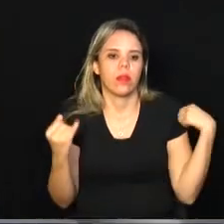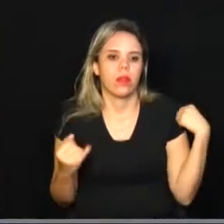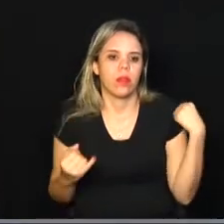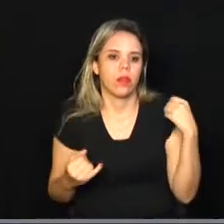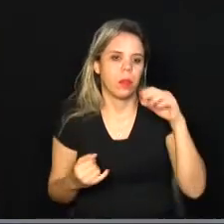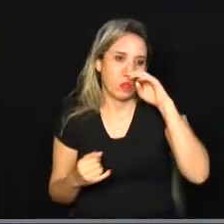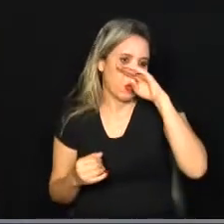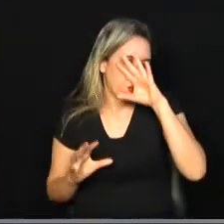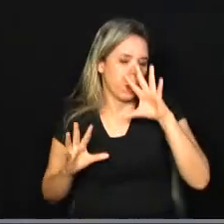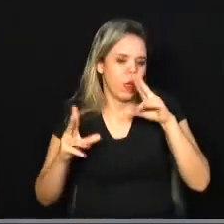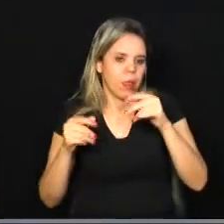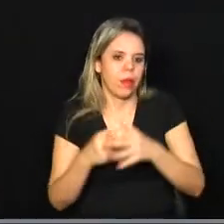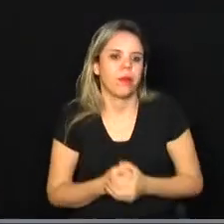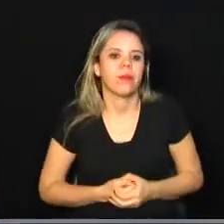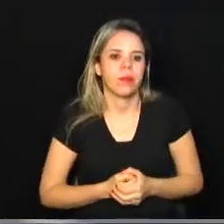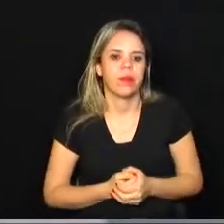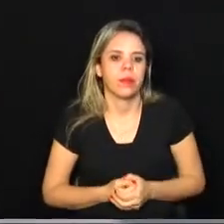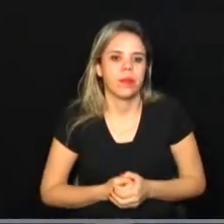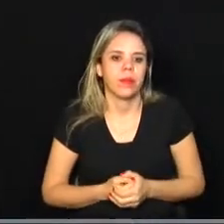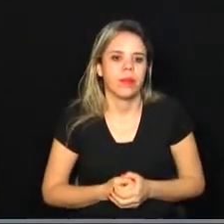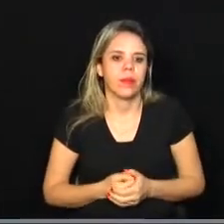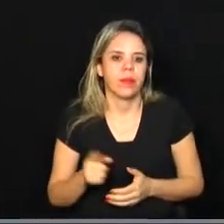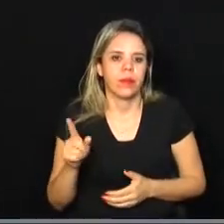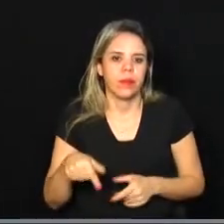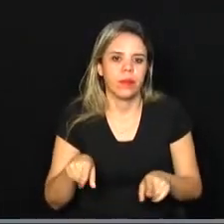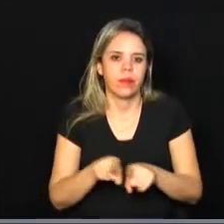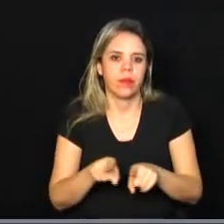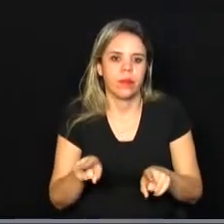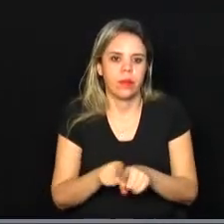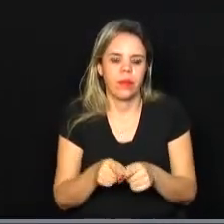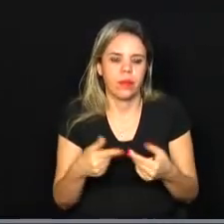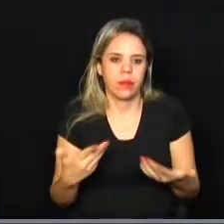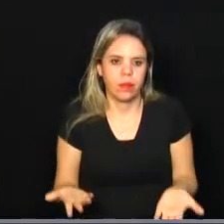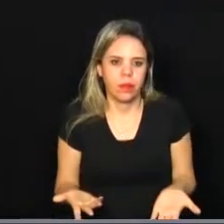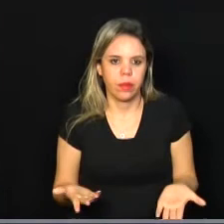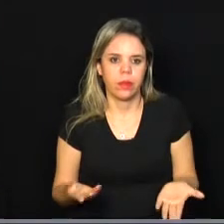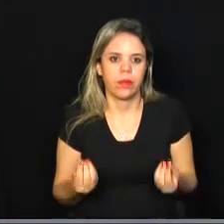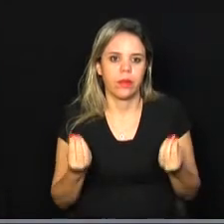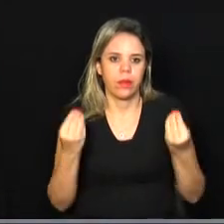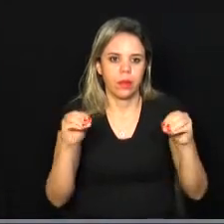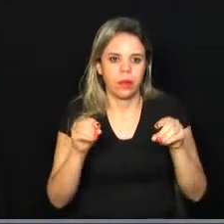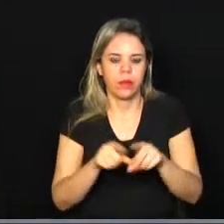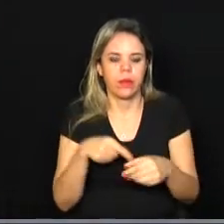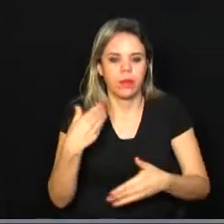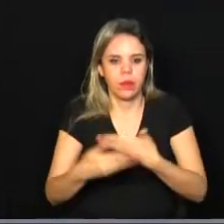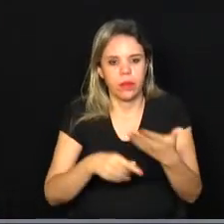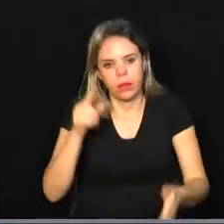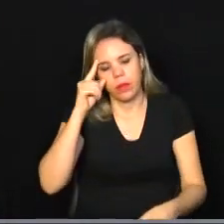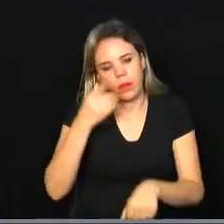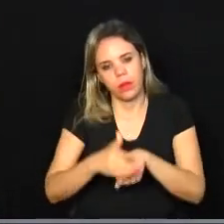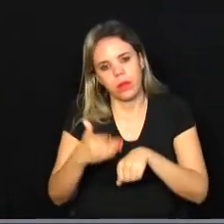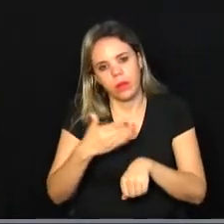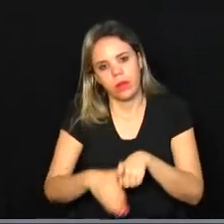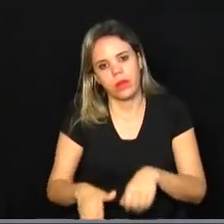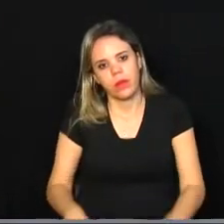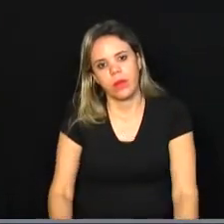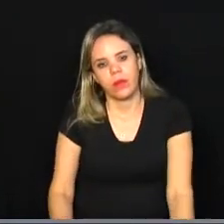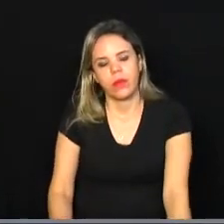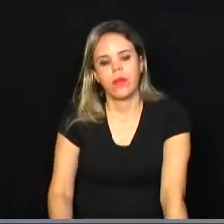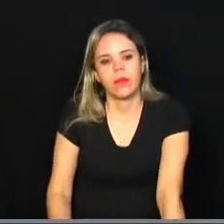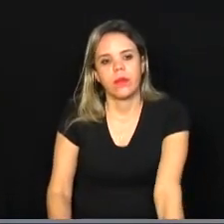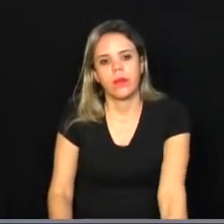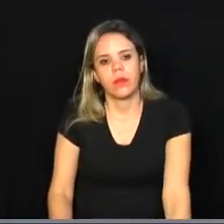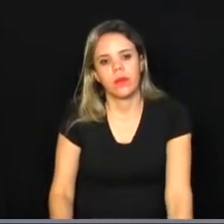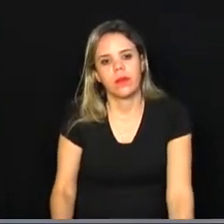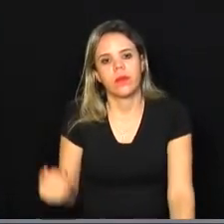de todos, é também algo a ser colocado no dia a dia do treinamento. Então, é